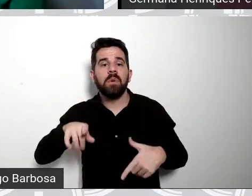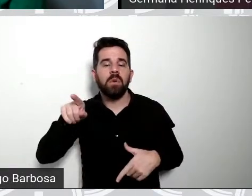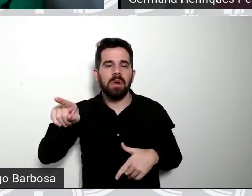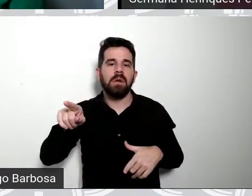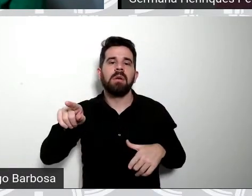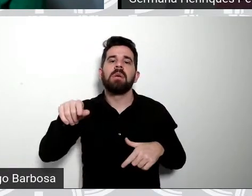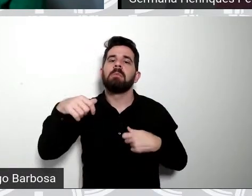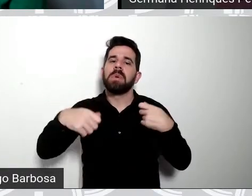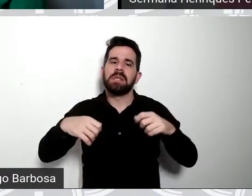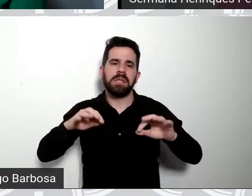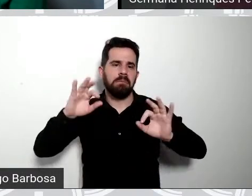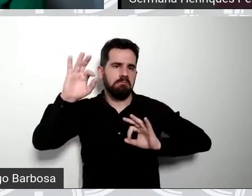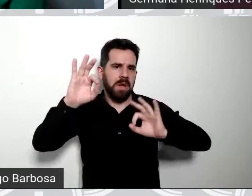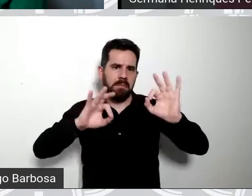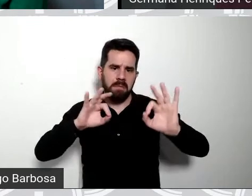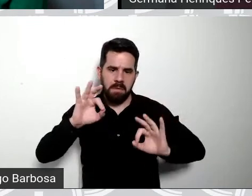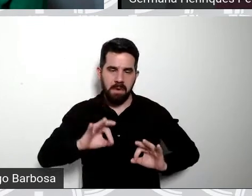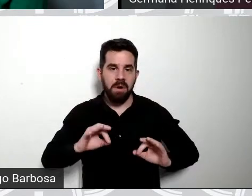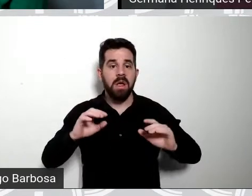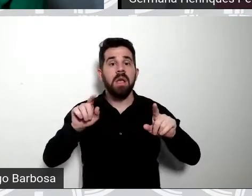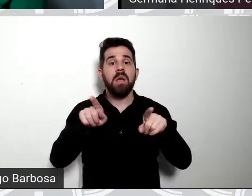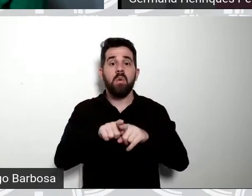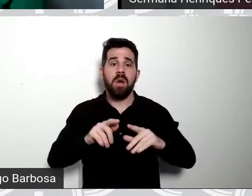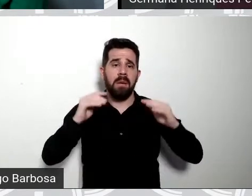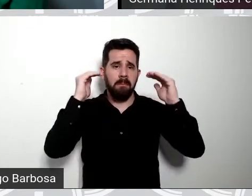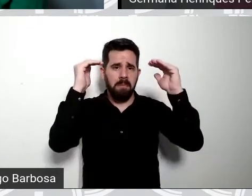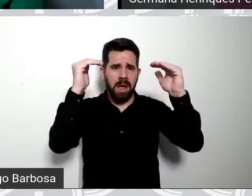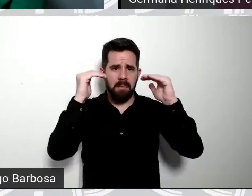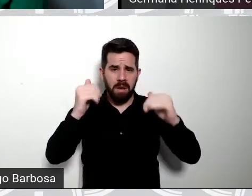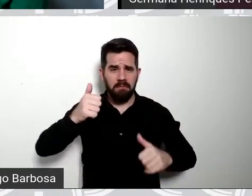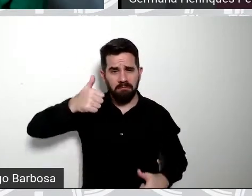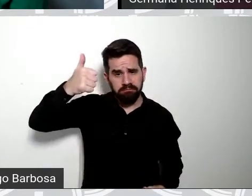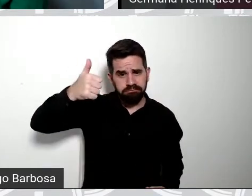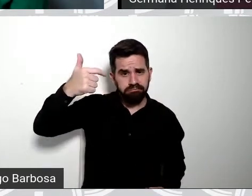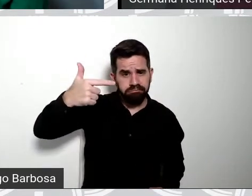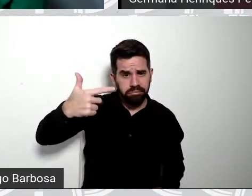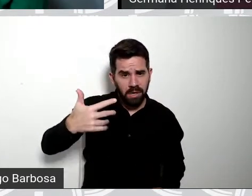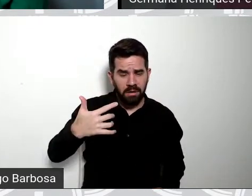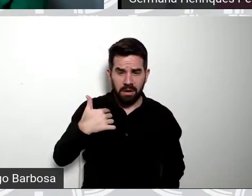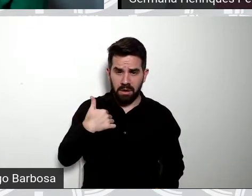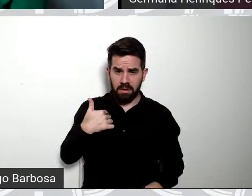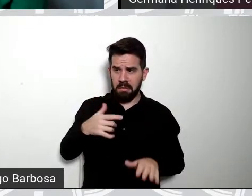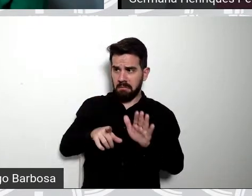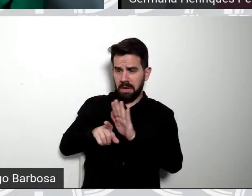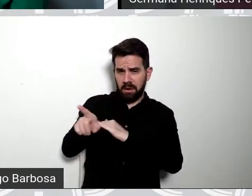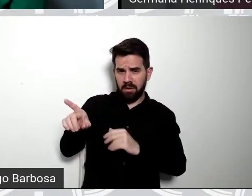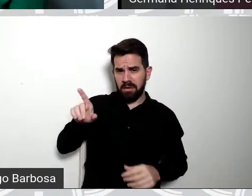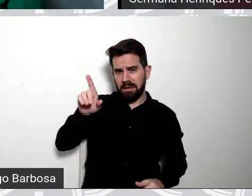de importância. De novo, eu pergunto ao Delille, e quem